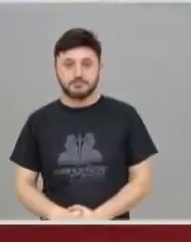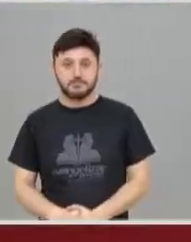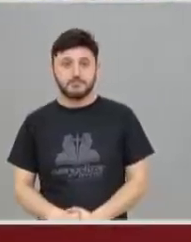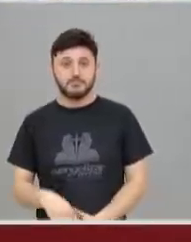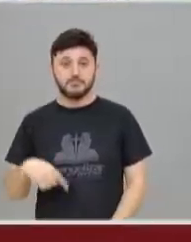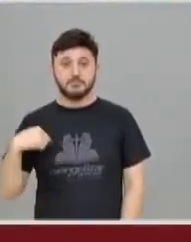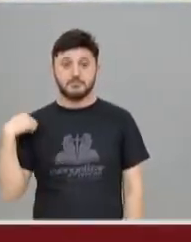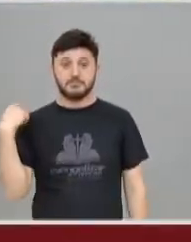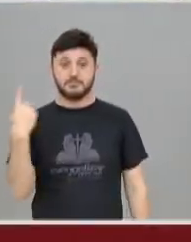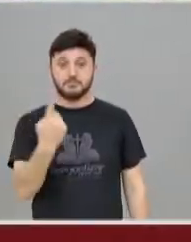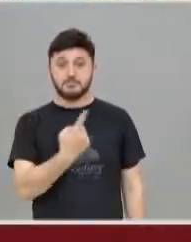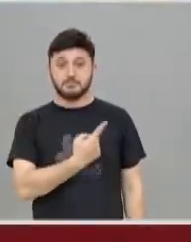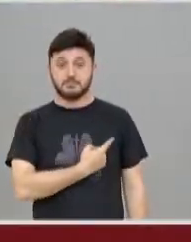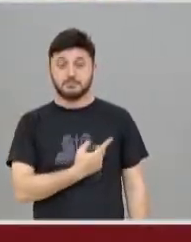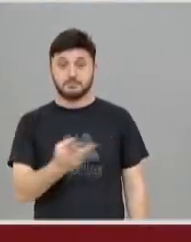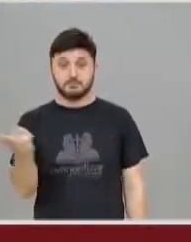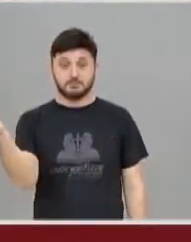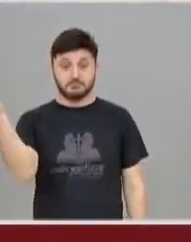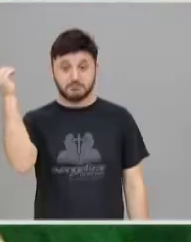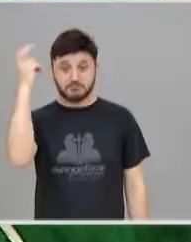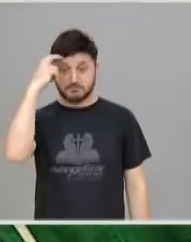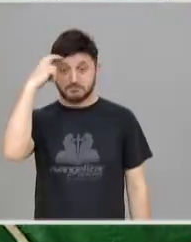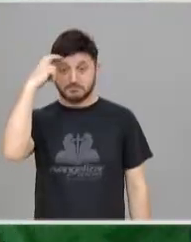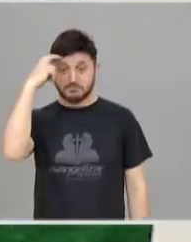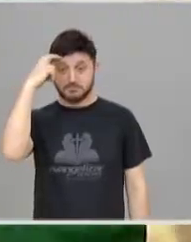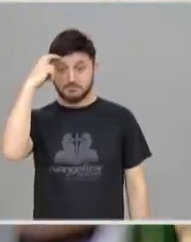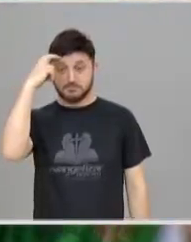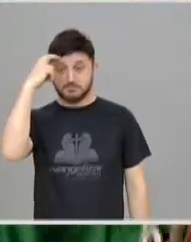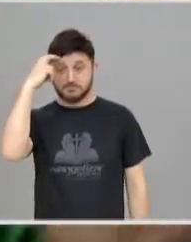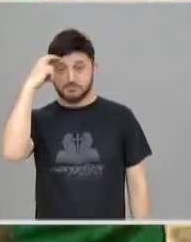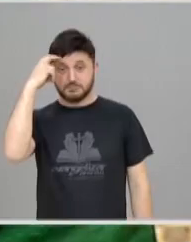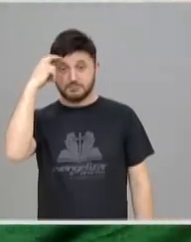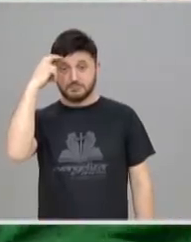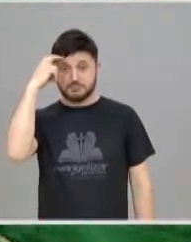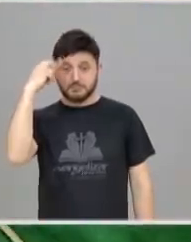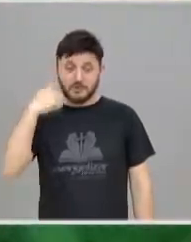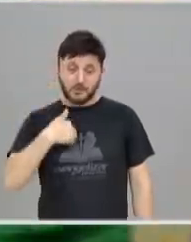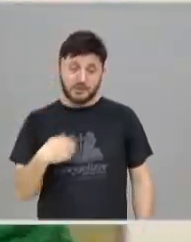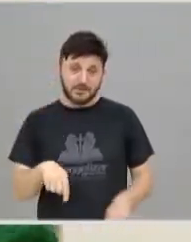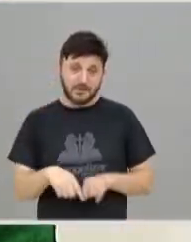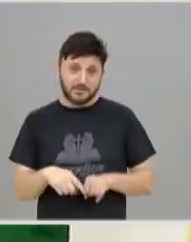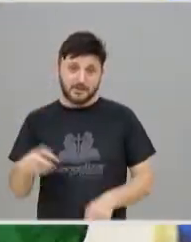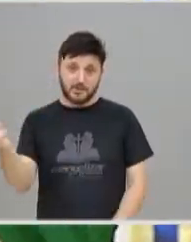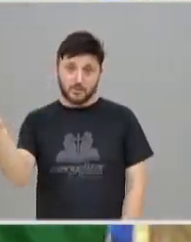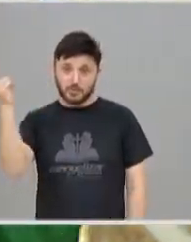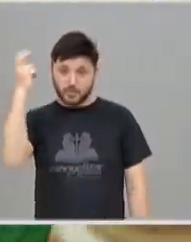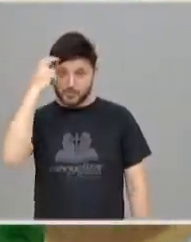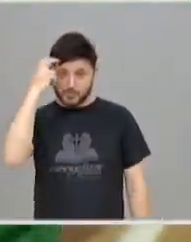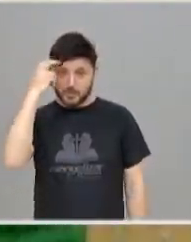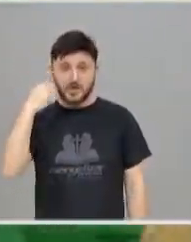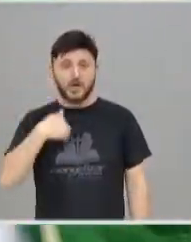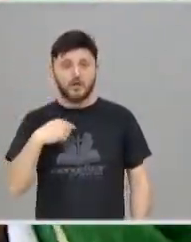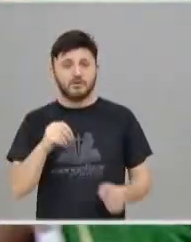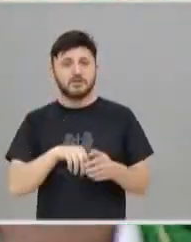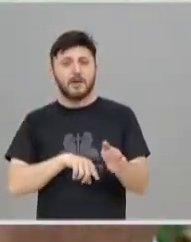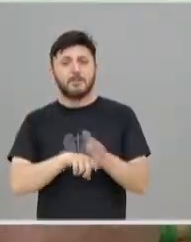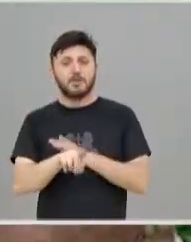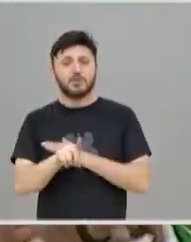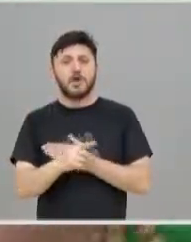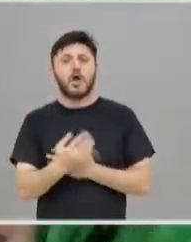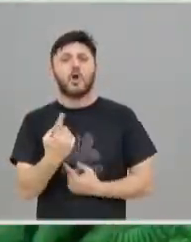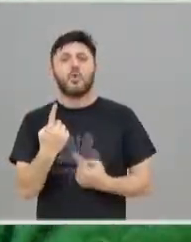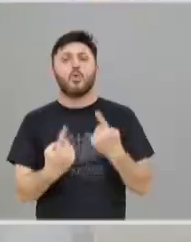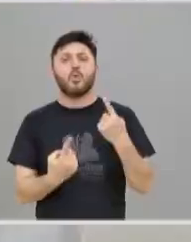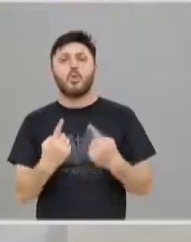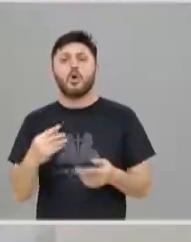Nós somos feitos de uma cultura, e eu também sou fruto disso. E eu fiz a pergunta: qual a última vez você beijou